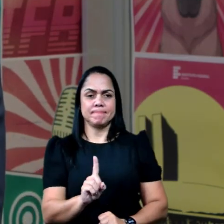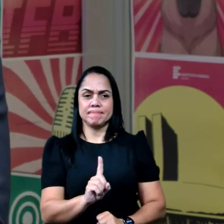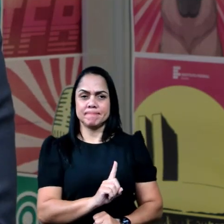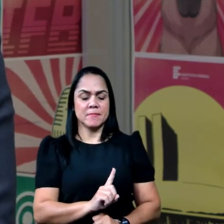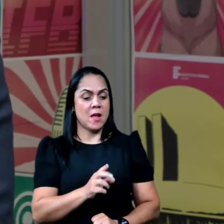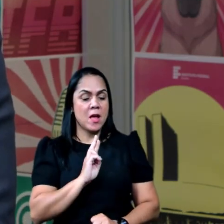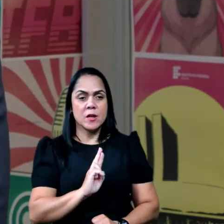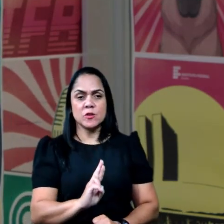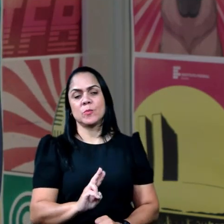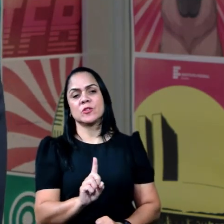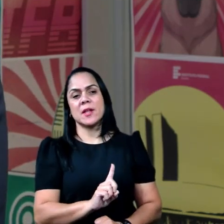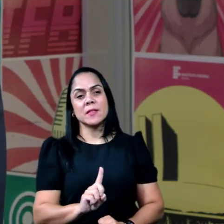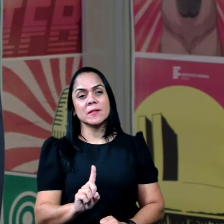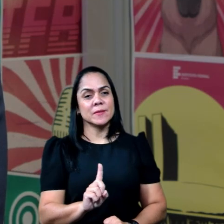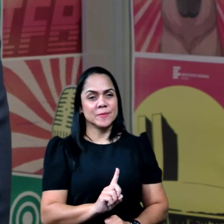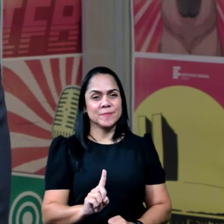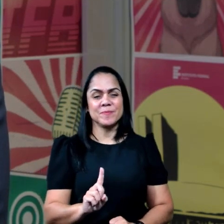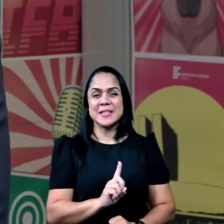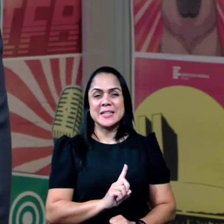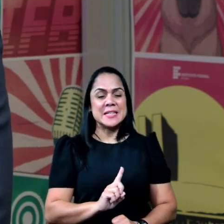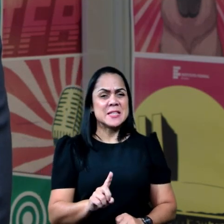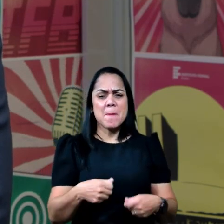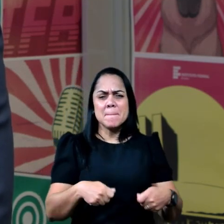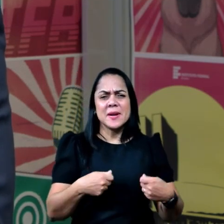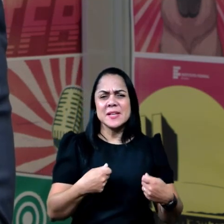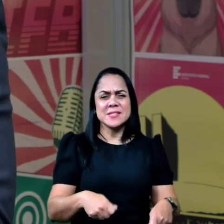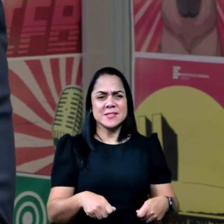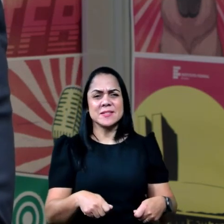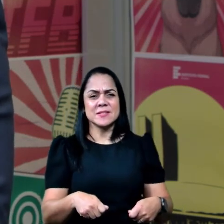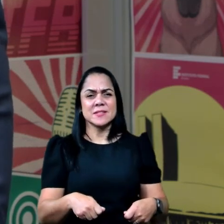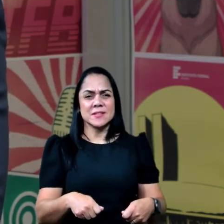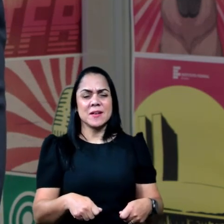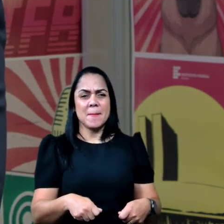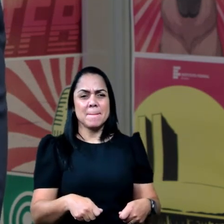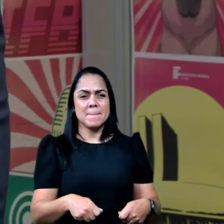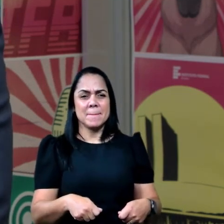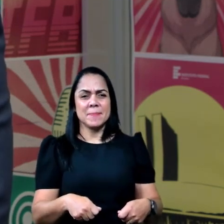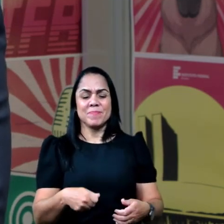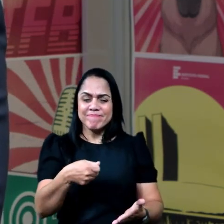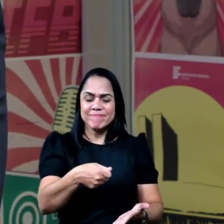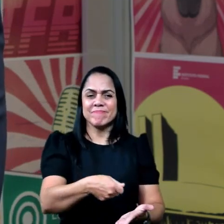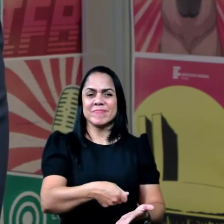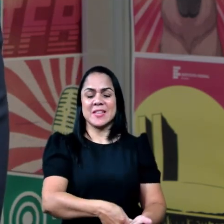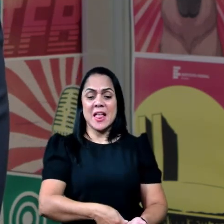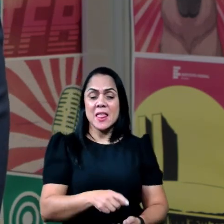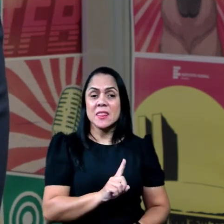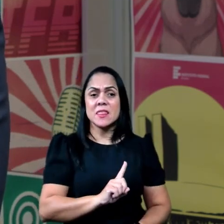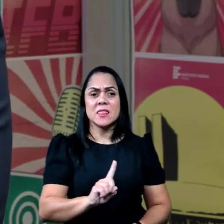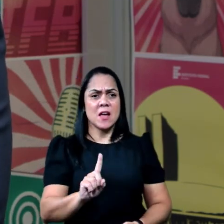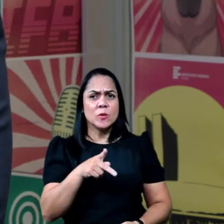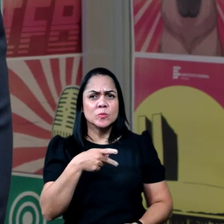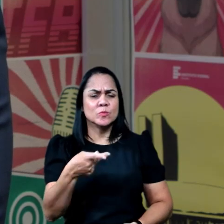Na verdade, não é necessário que a pessoa seja taxativa, diga não de uma